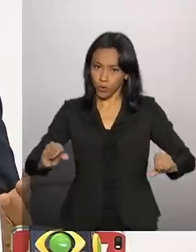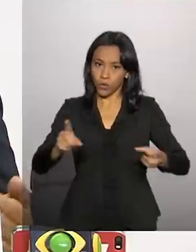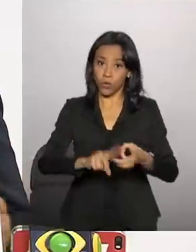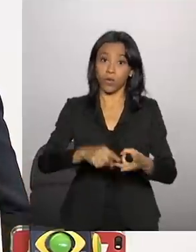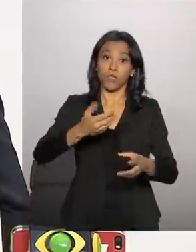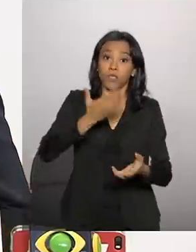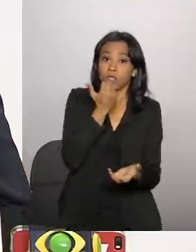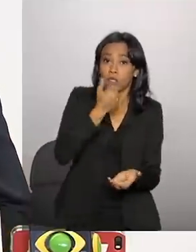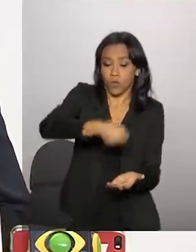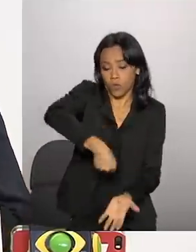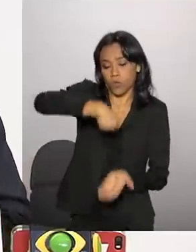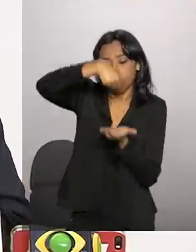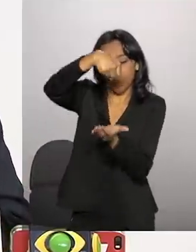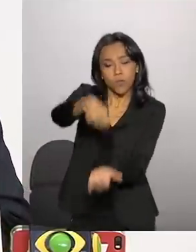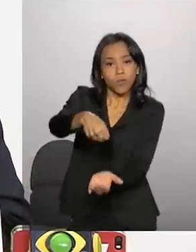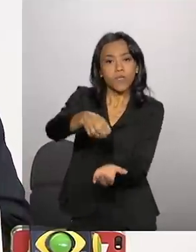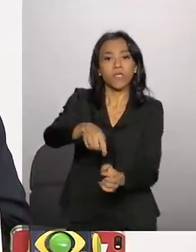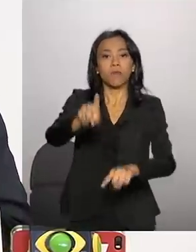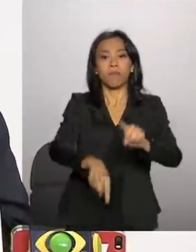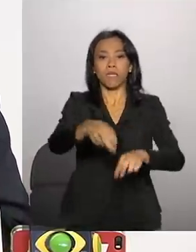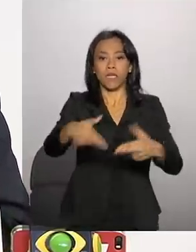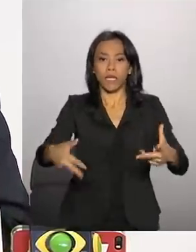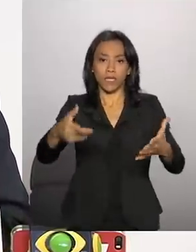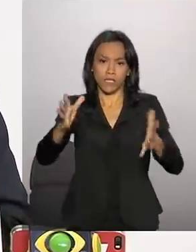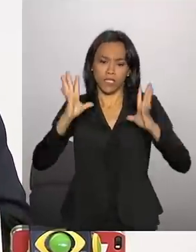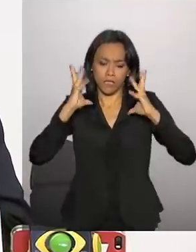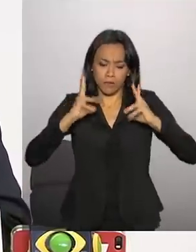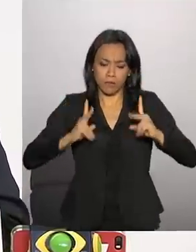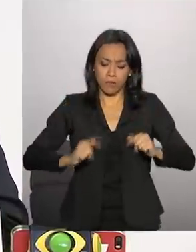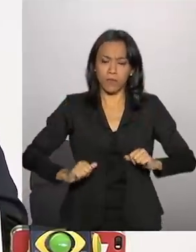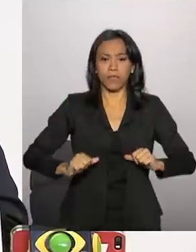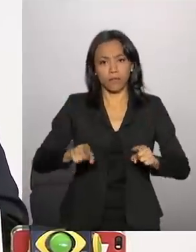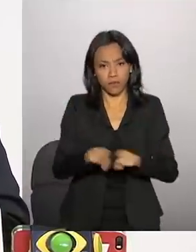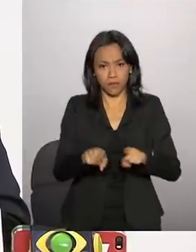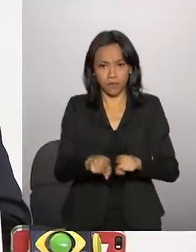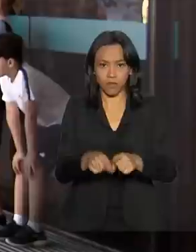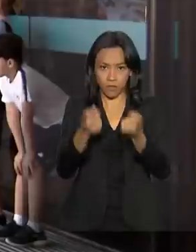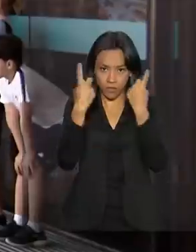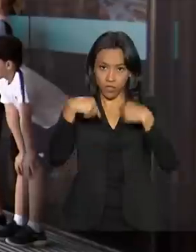cestas básicas, produtos de limpeza e de higiene pessoal.